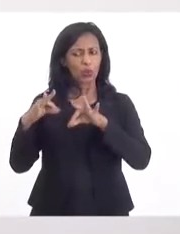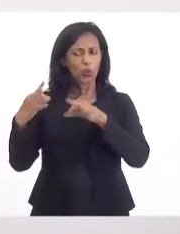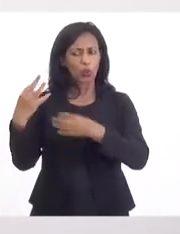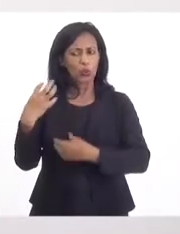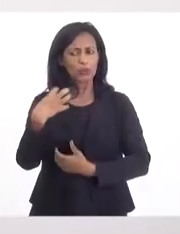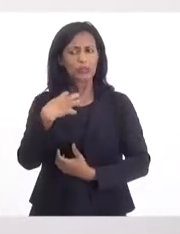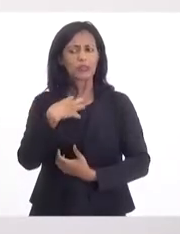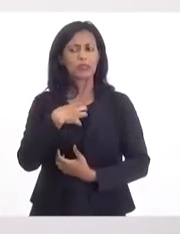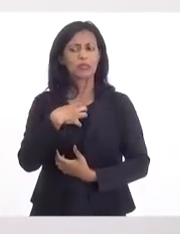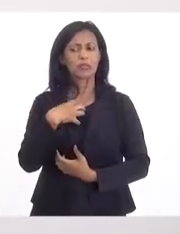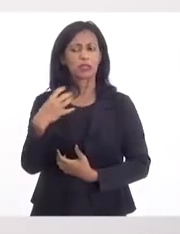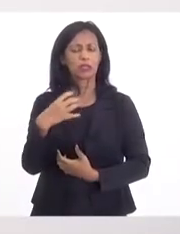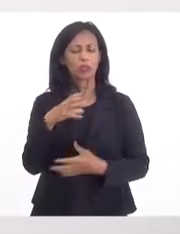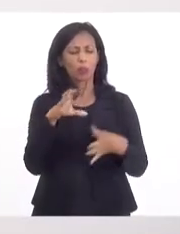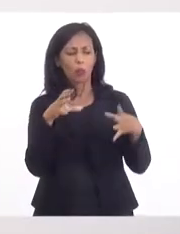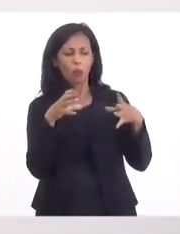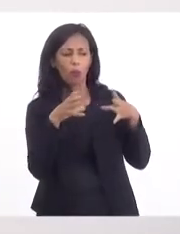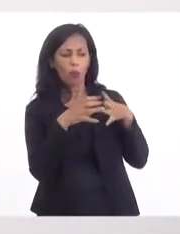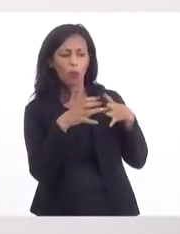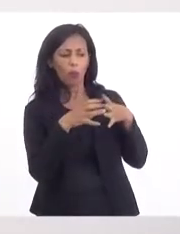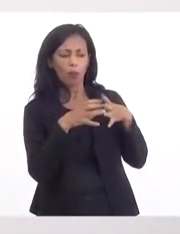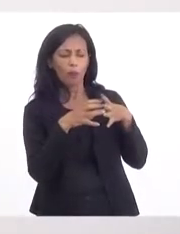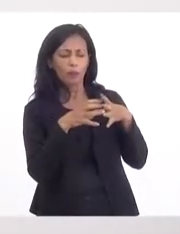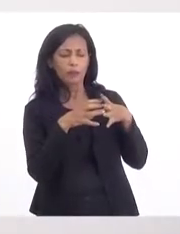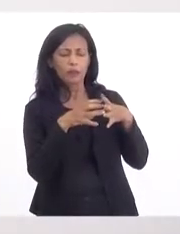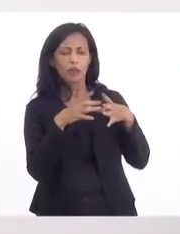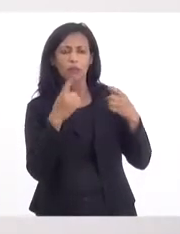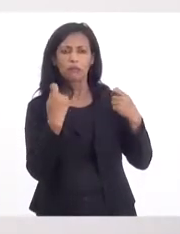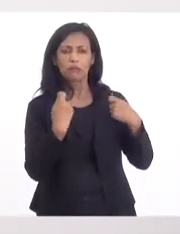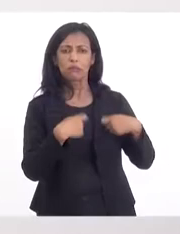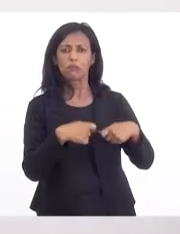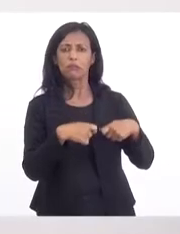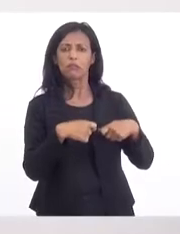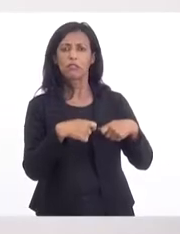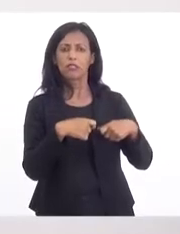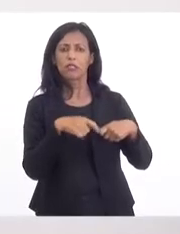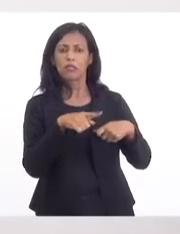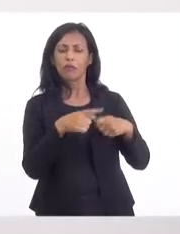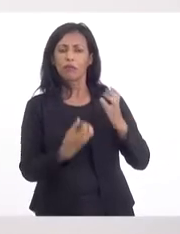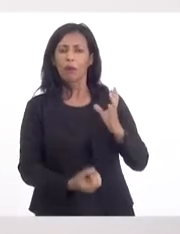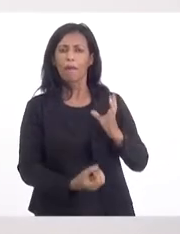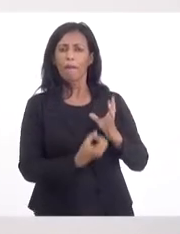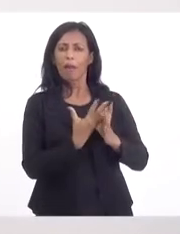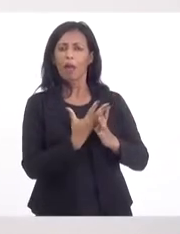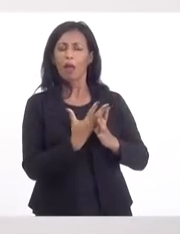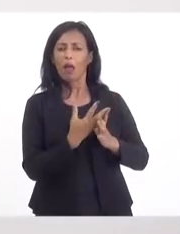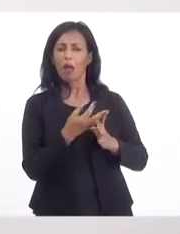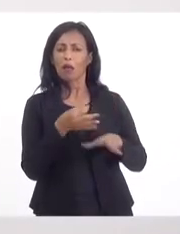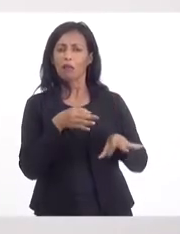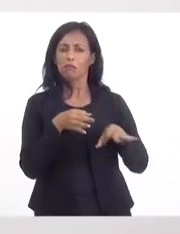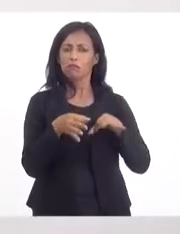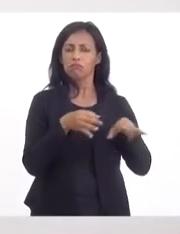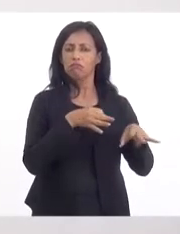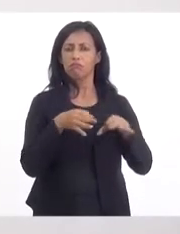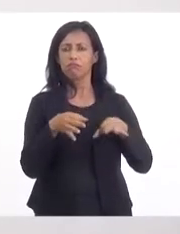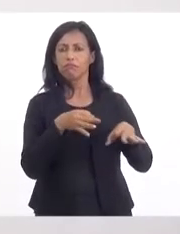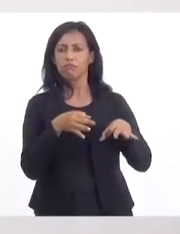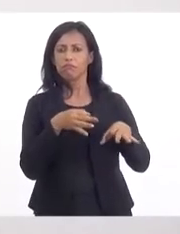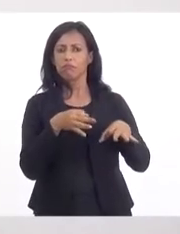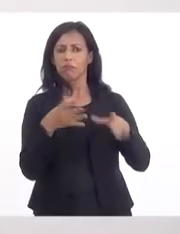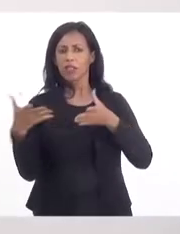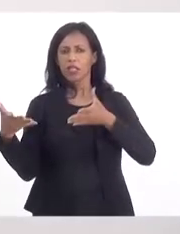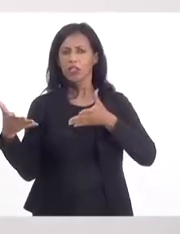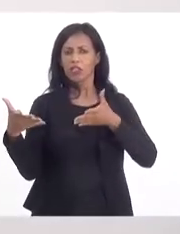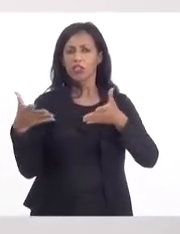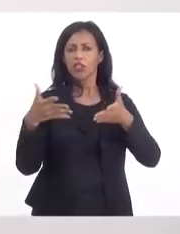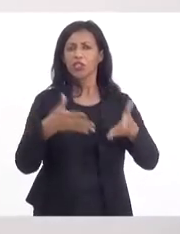para uma subcomissão como essa, que foi instaurada à luz da chegada